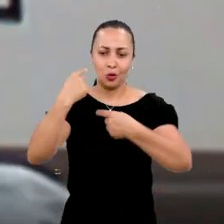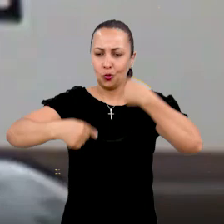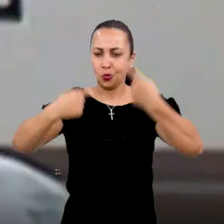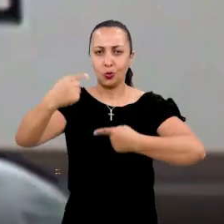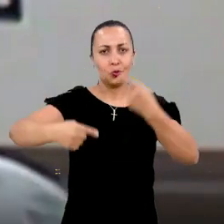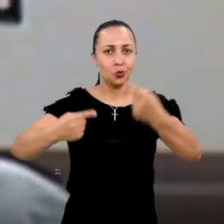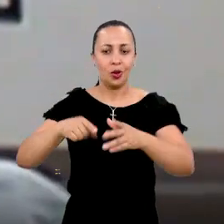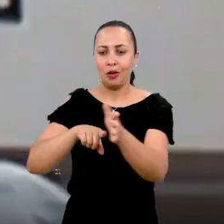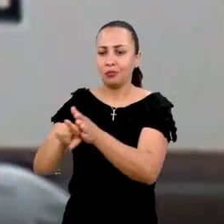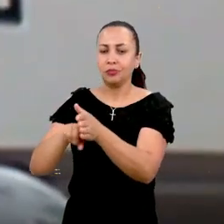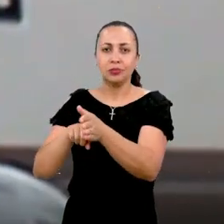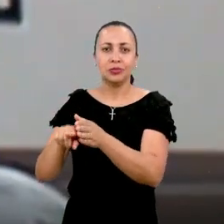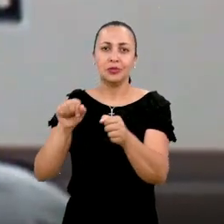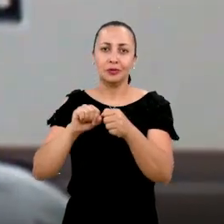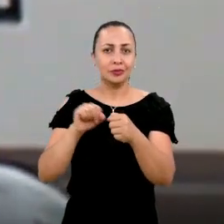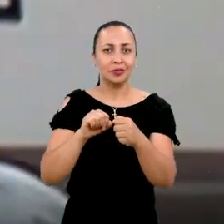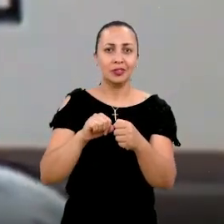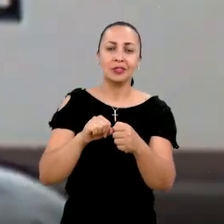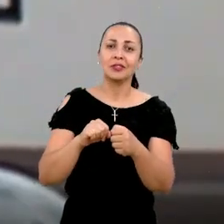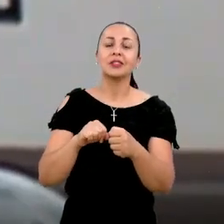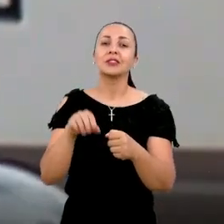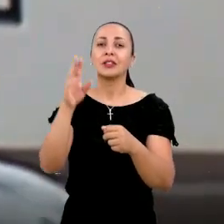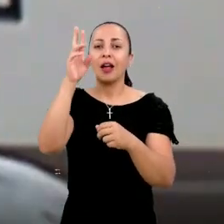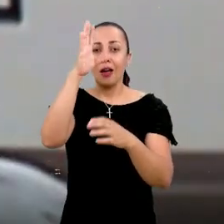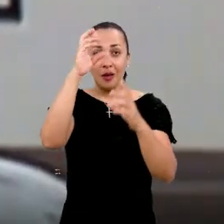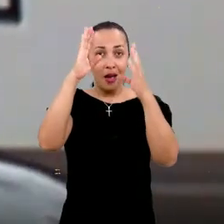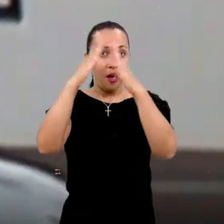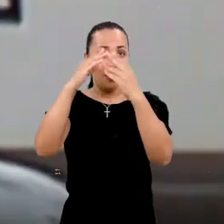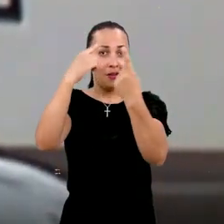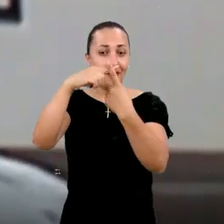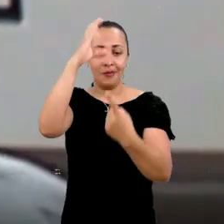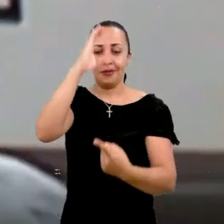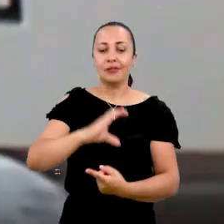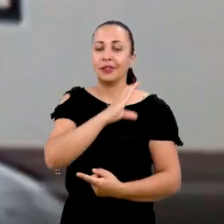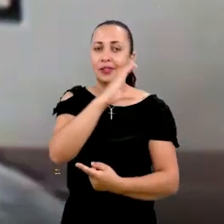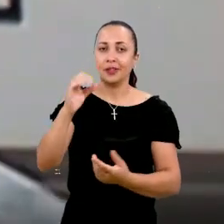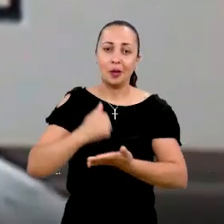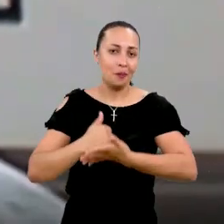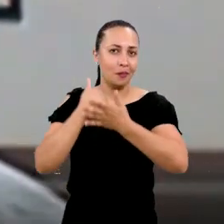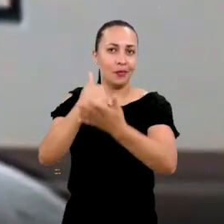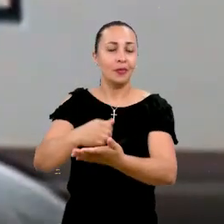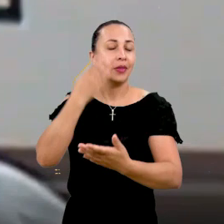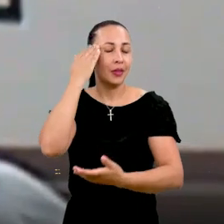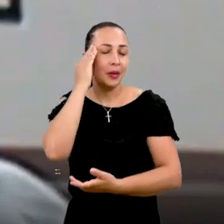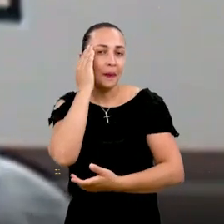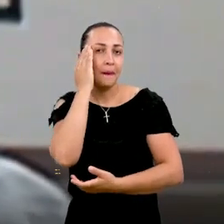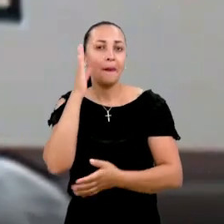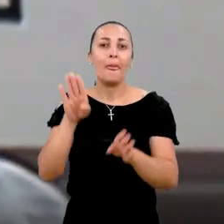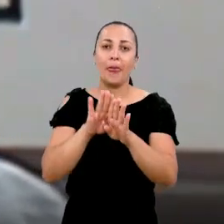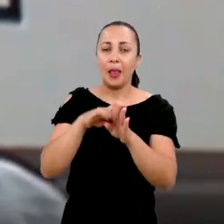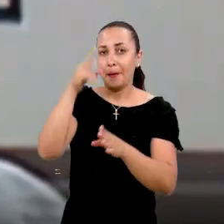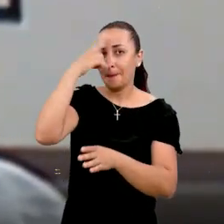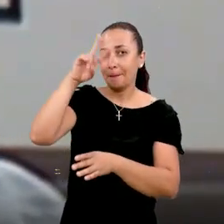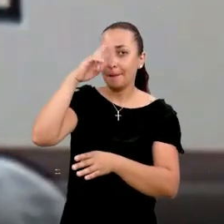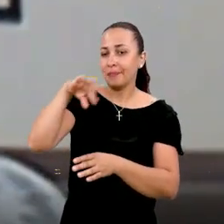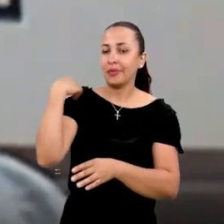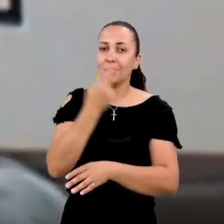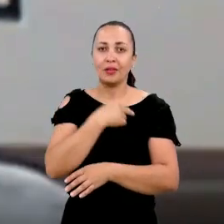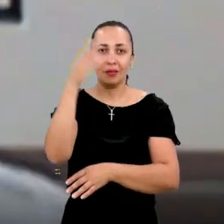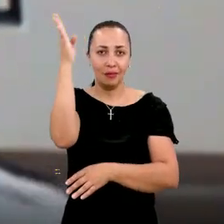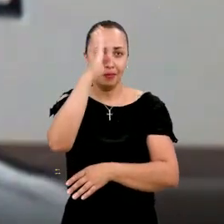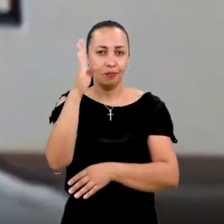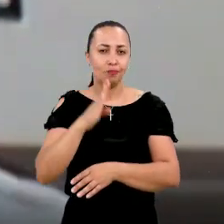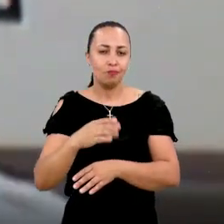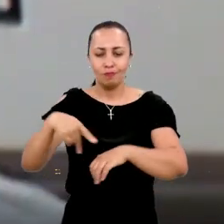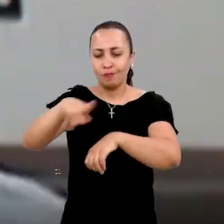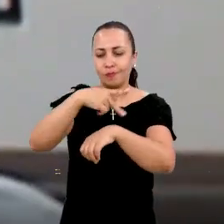feitas sobre a Igreja Católica no Brasil e no exterior, e em que medida essas pesquisas elas nos auxiliam na compreensão das histórias dos